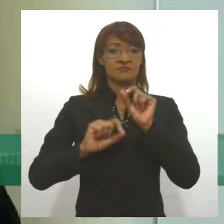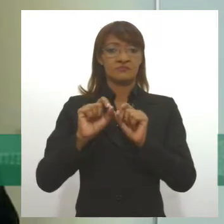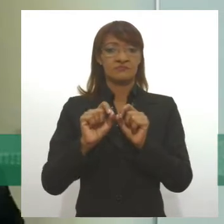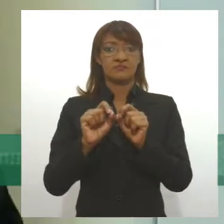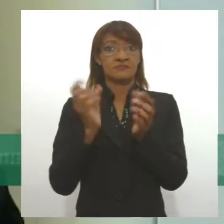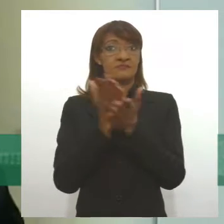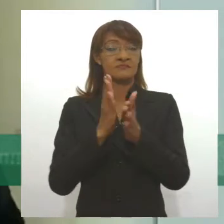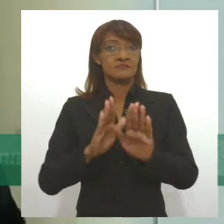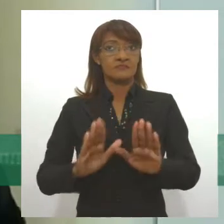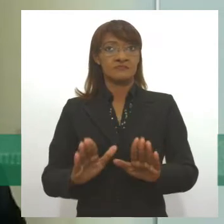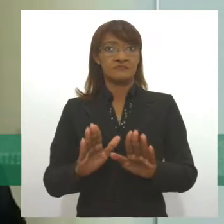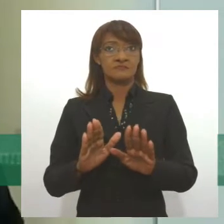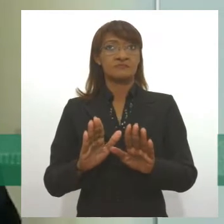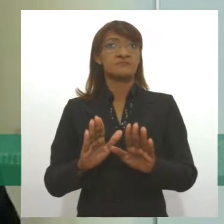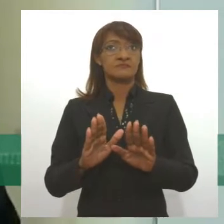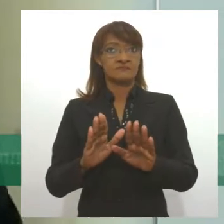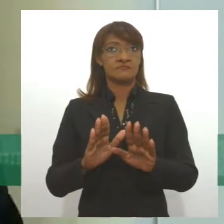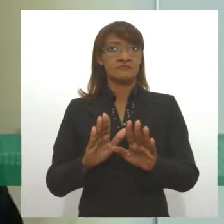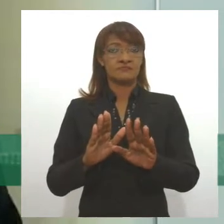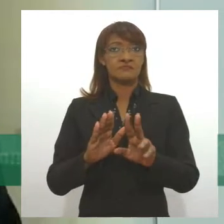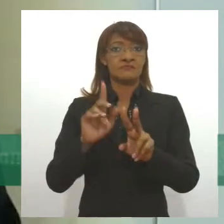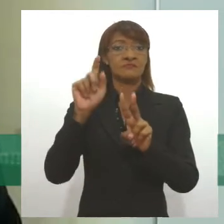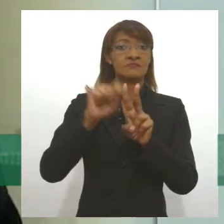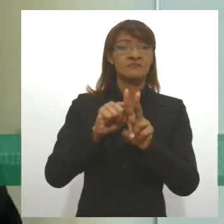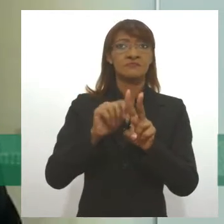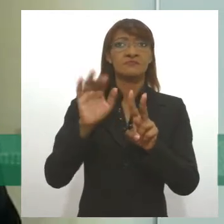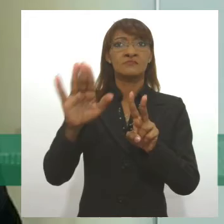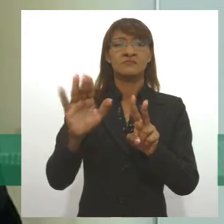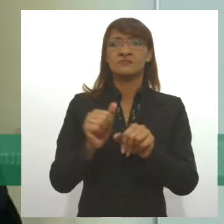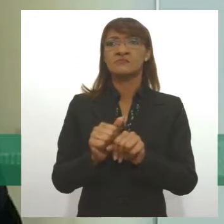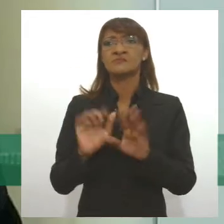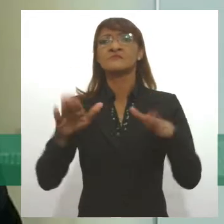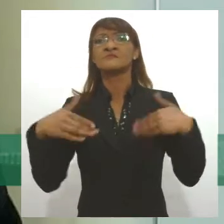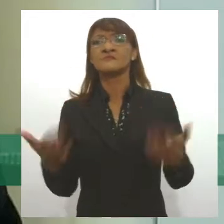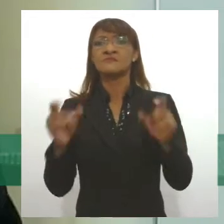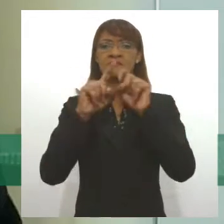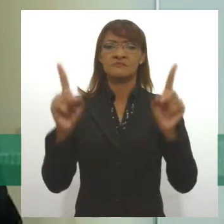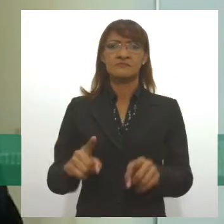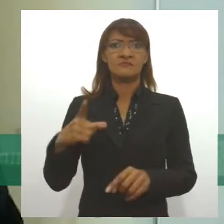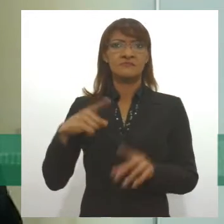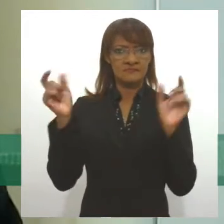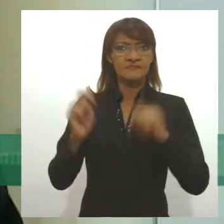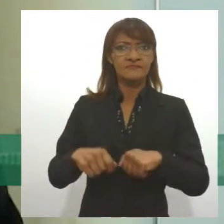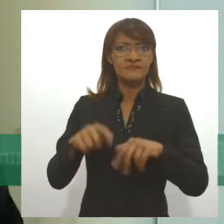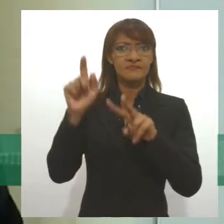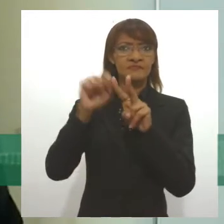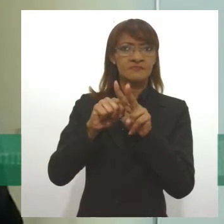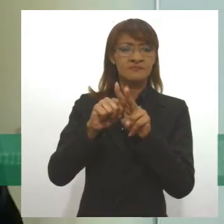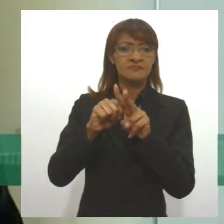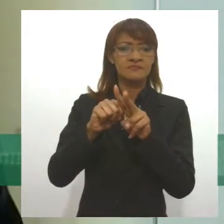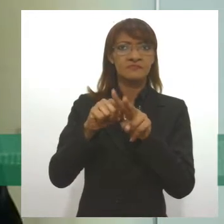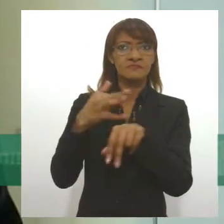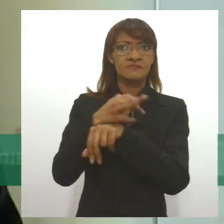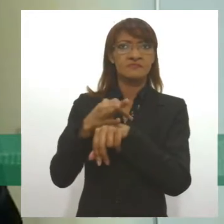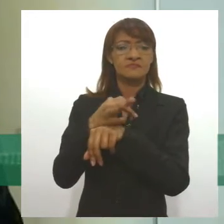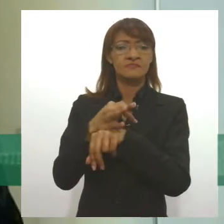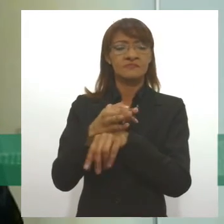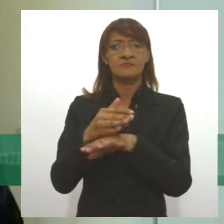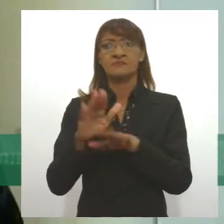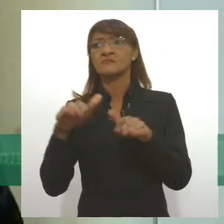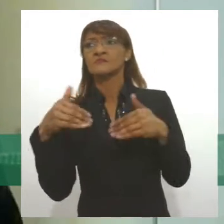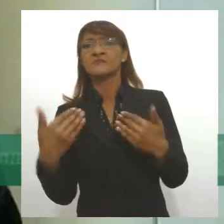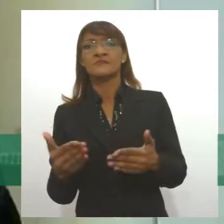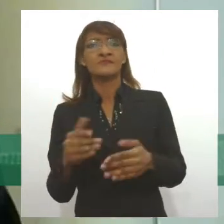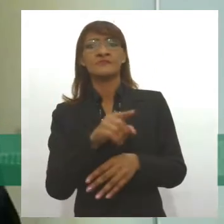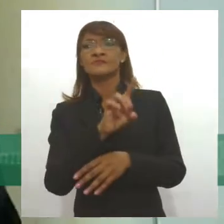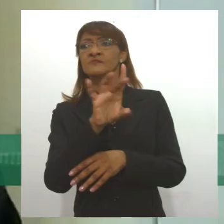60 dias, por uma única razão. Qual é o trabalhador brasileiro que tem férias de 60 dias? Qual é o servidor público brasileiro que